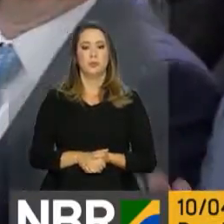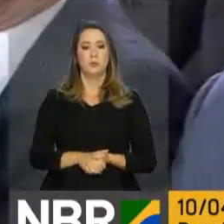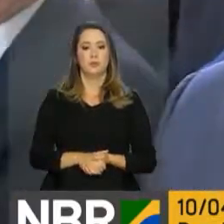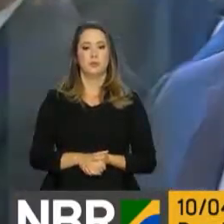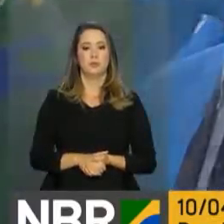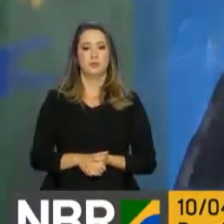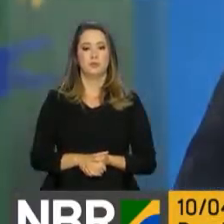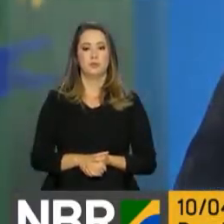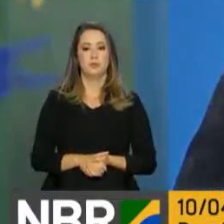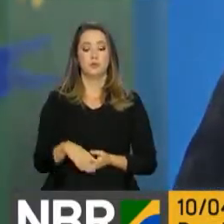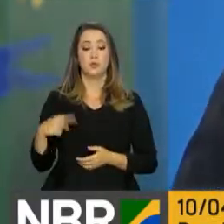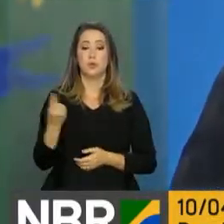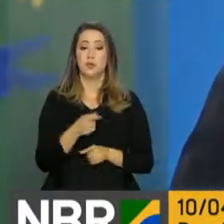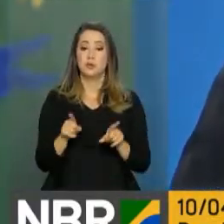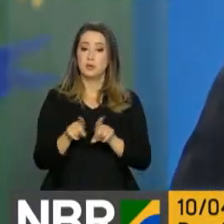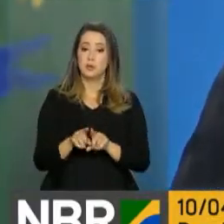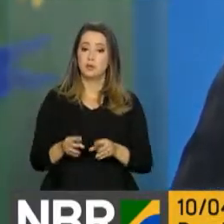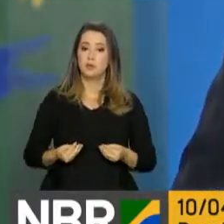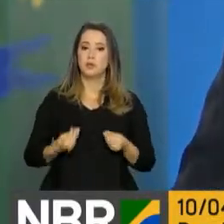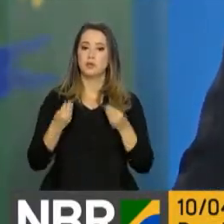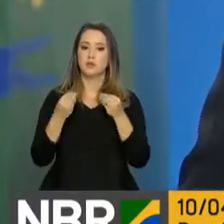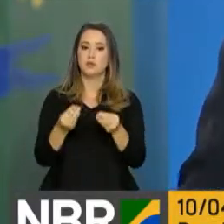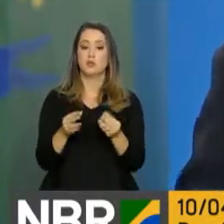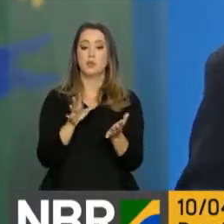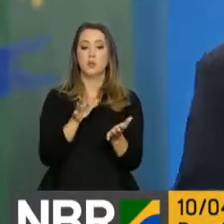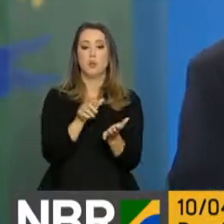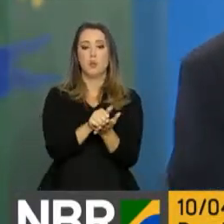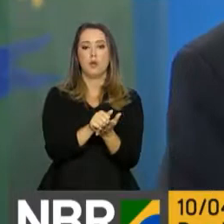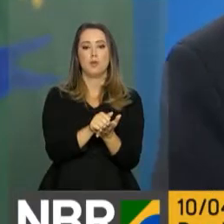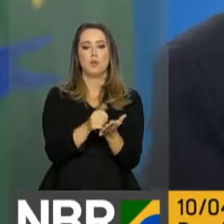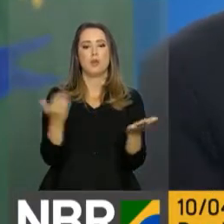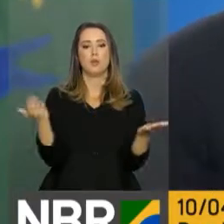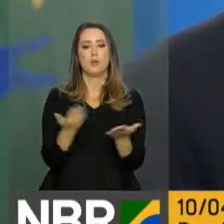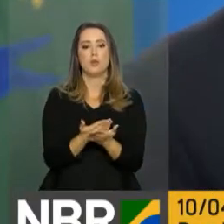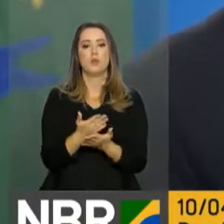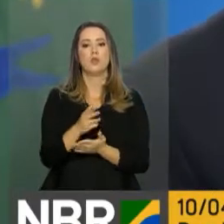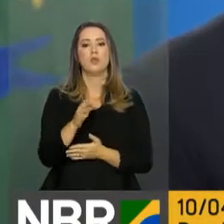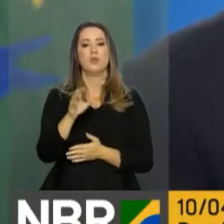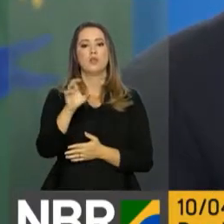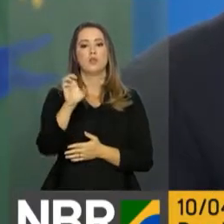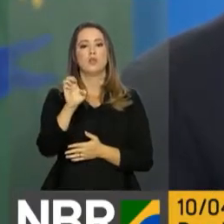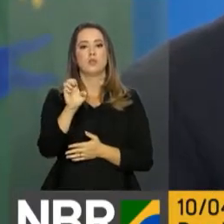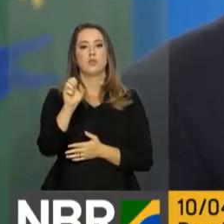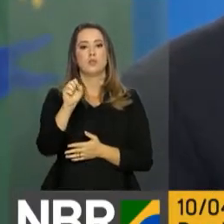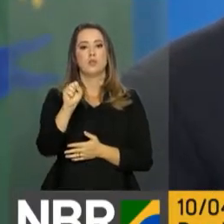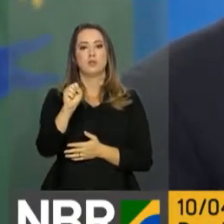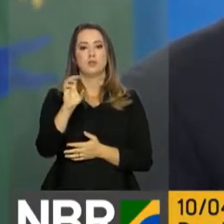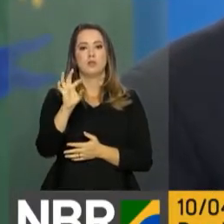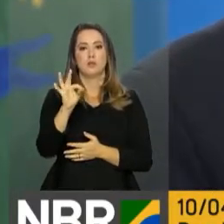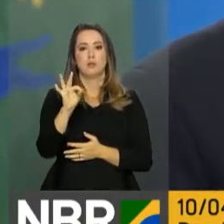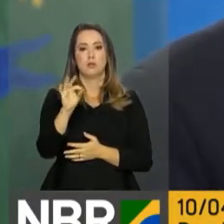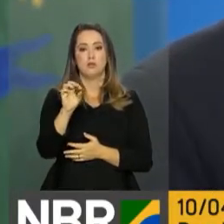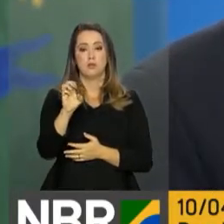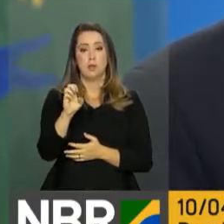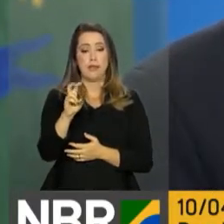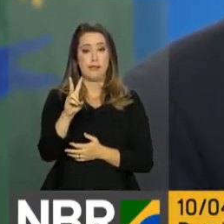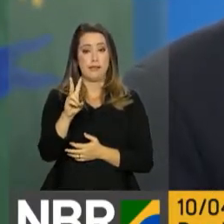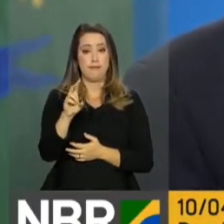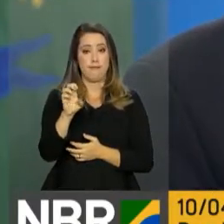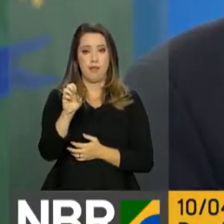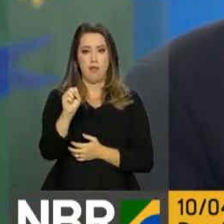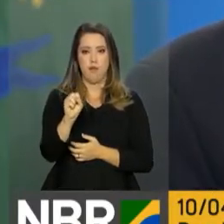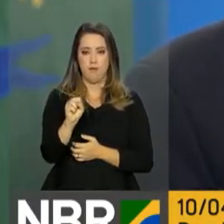Também damos posse ao Esteves Colnago Júnior, na pasta do